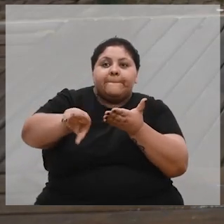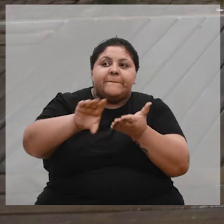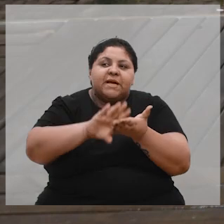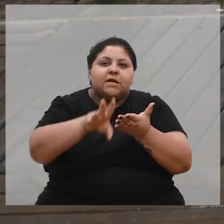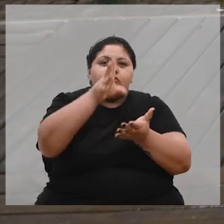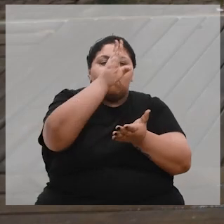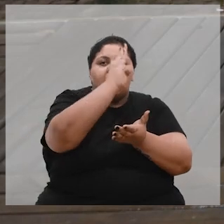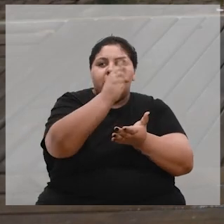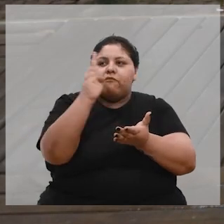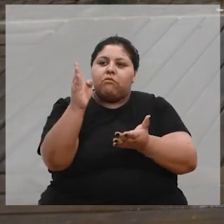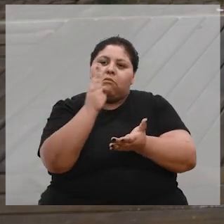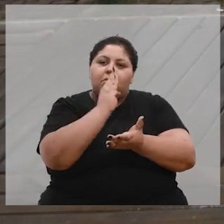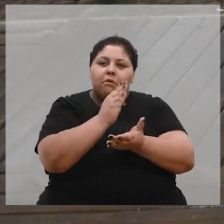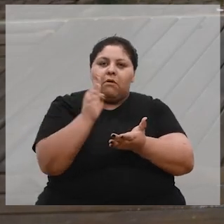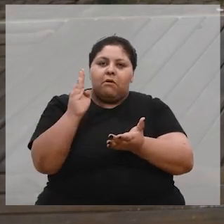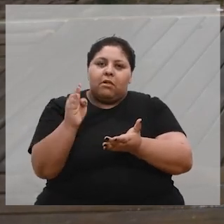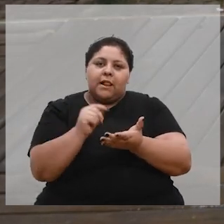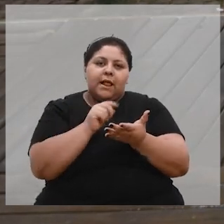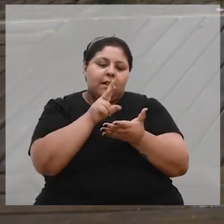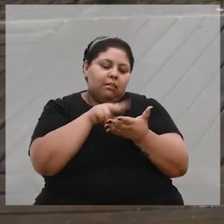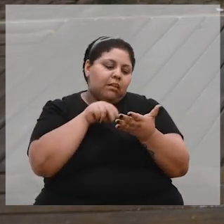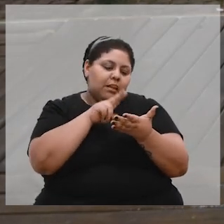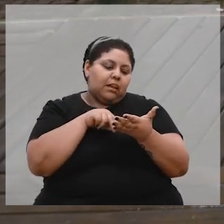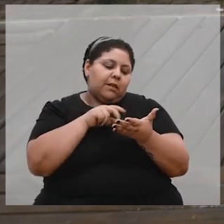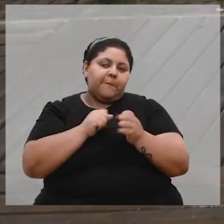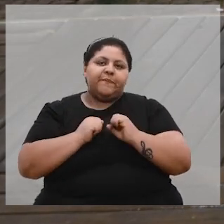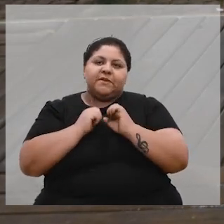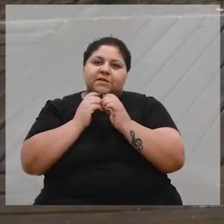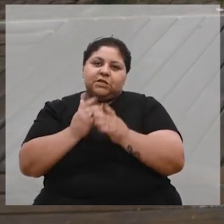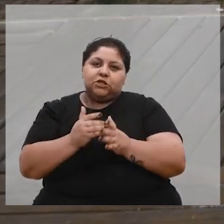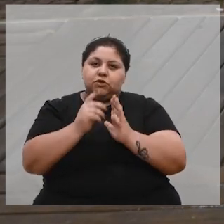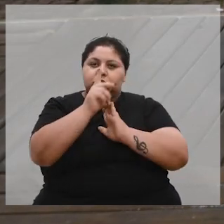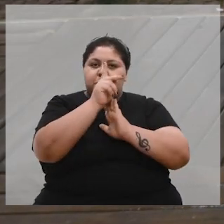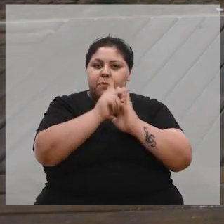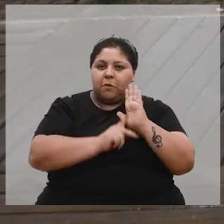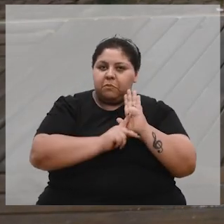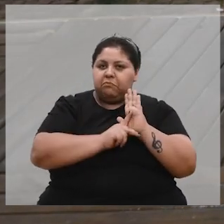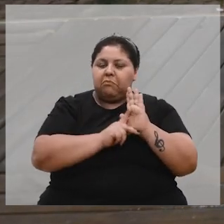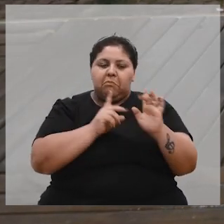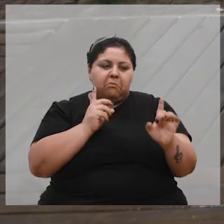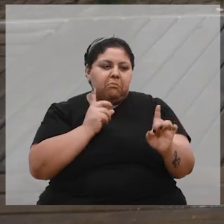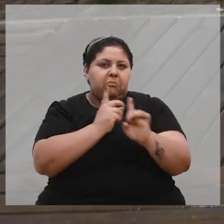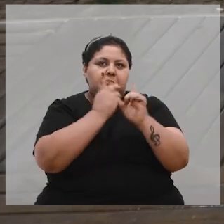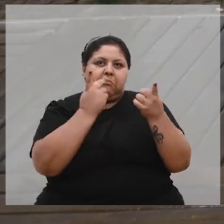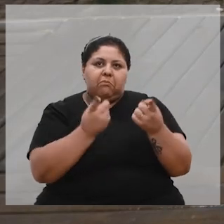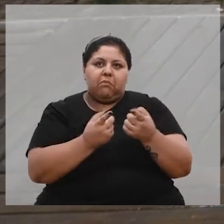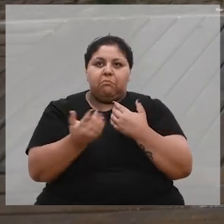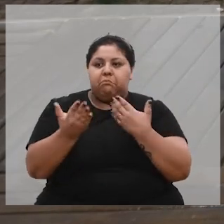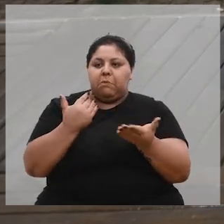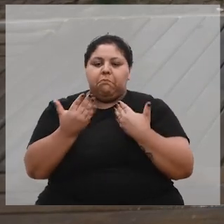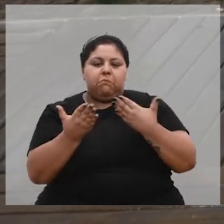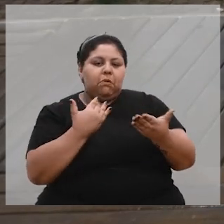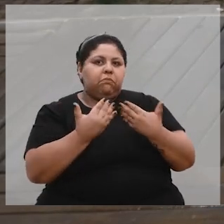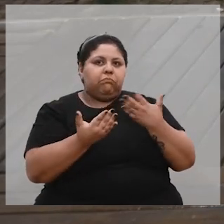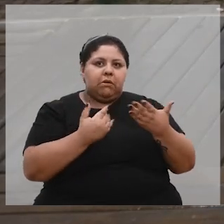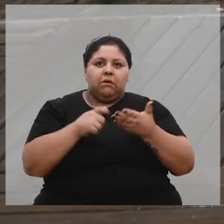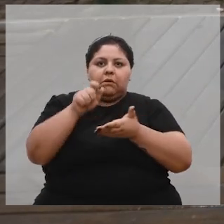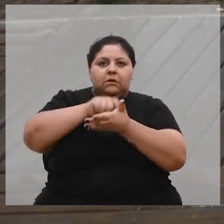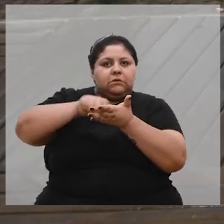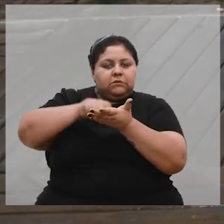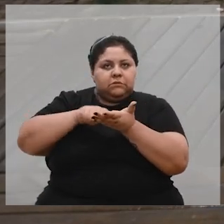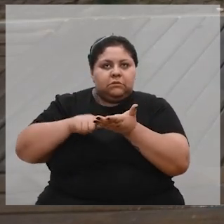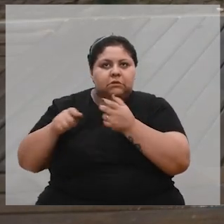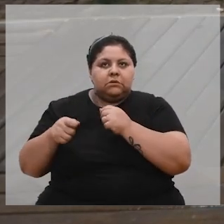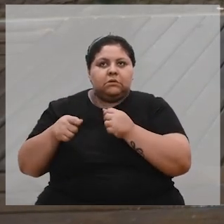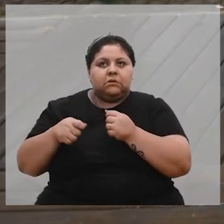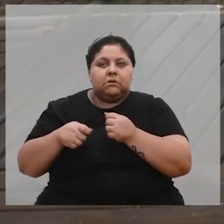na biblioteca, lendo? Então, essas ações, como o ProLer, as oficinas, os encontros, os bate-papos com